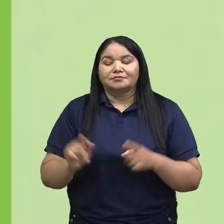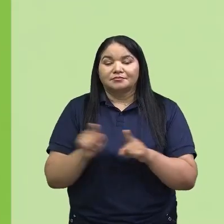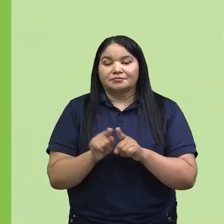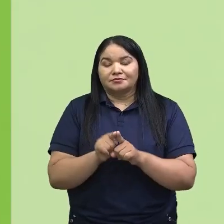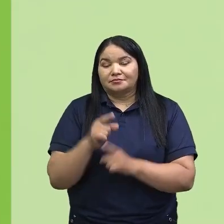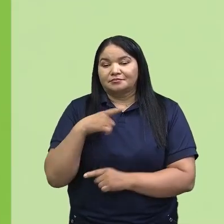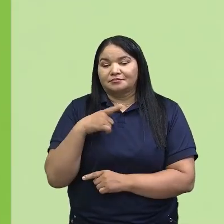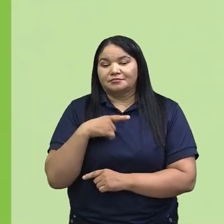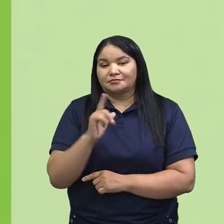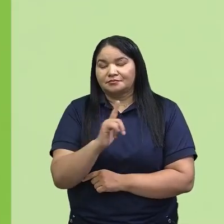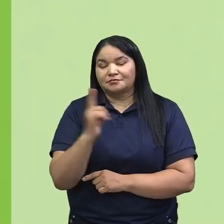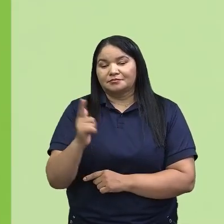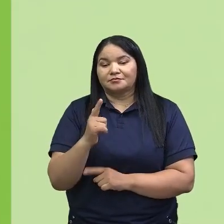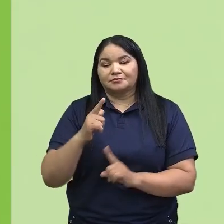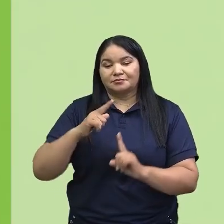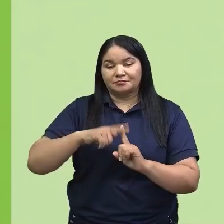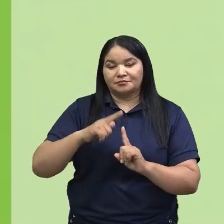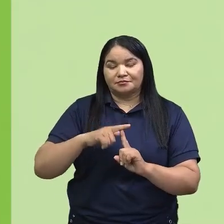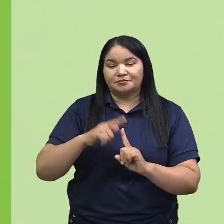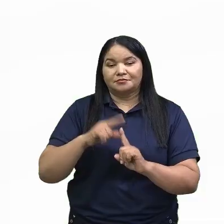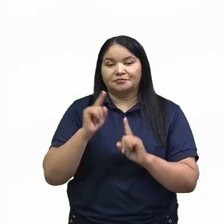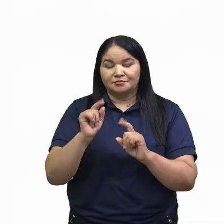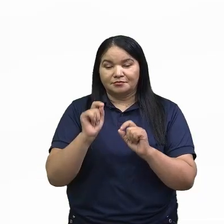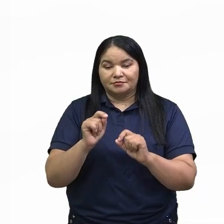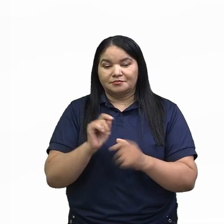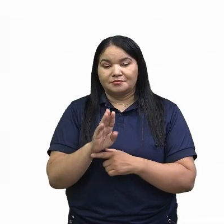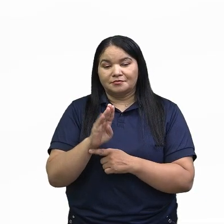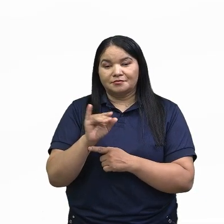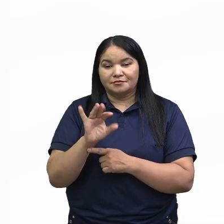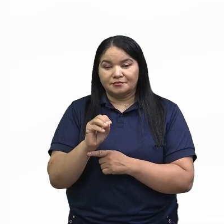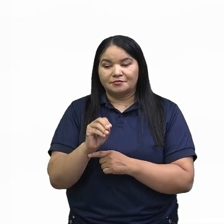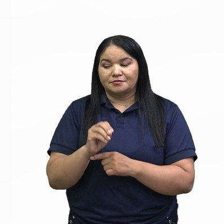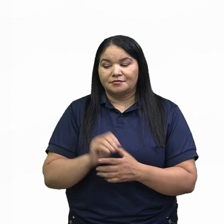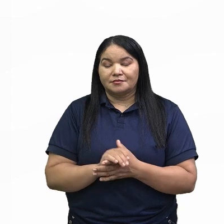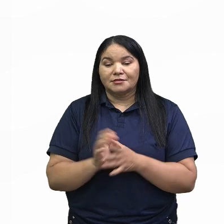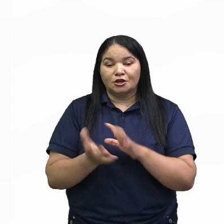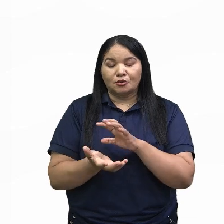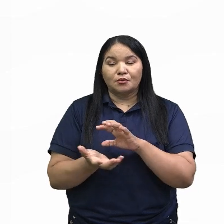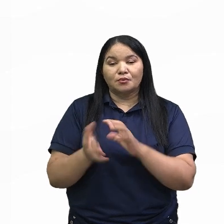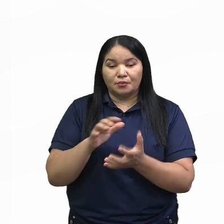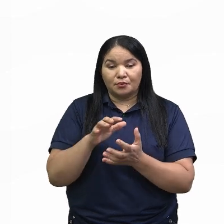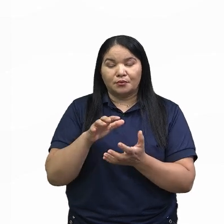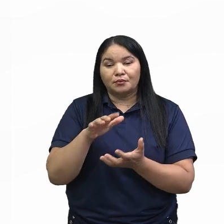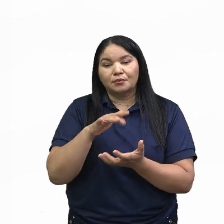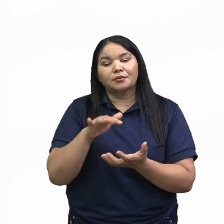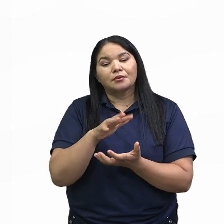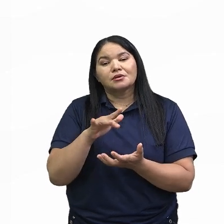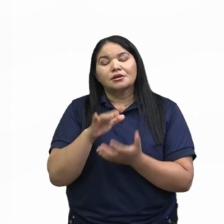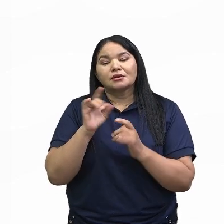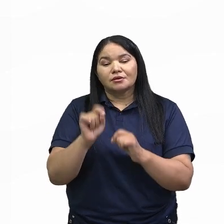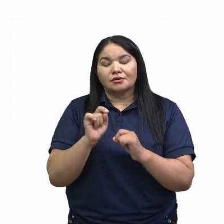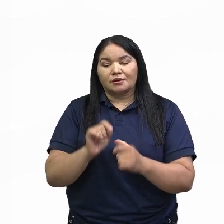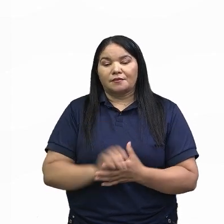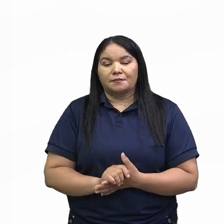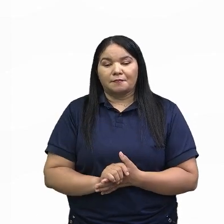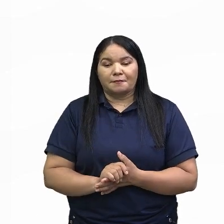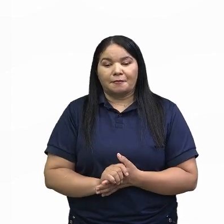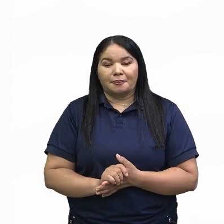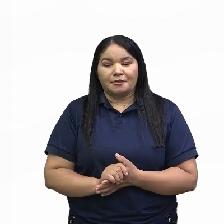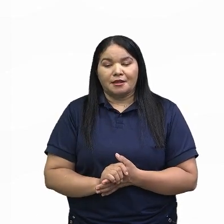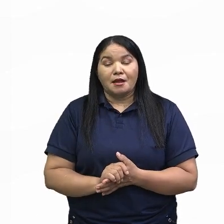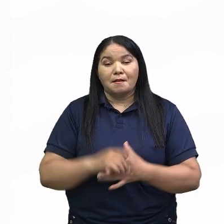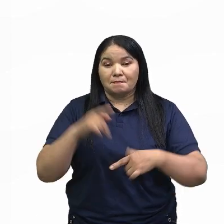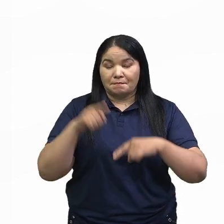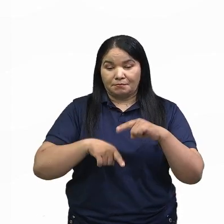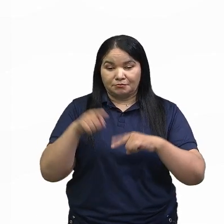a questão da energia retirada da biomassa. O que é essa energia da biomassa? Toda a